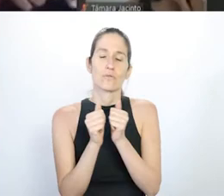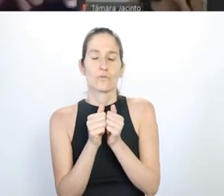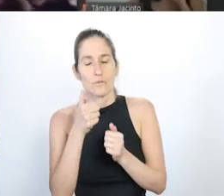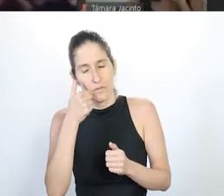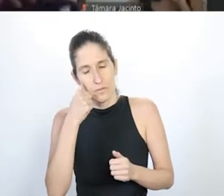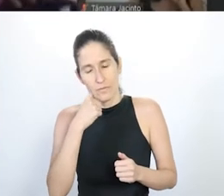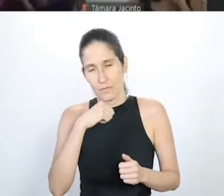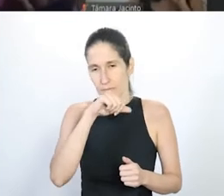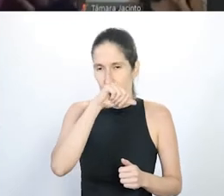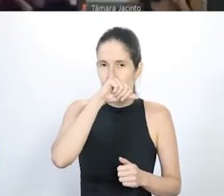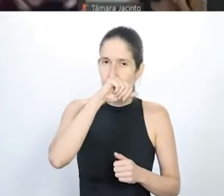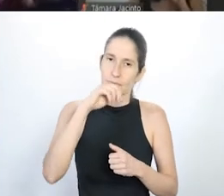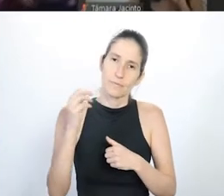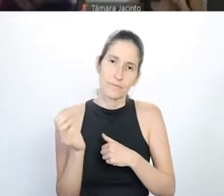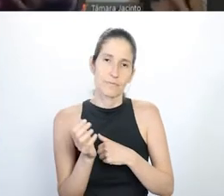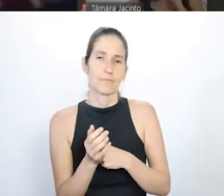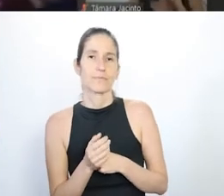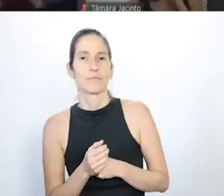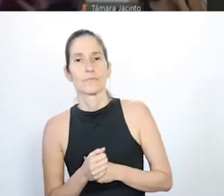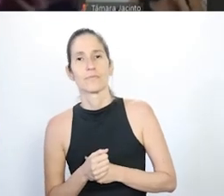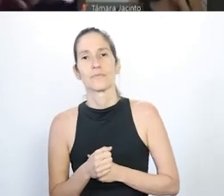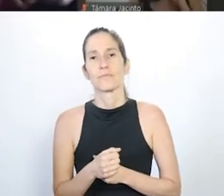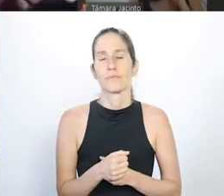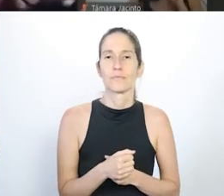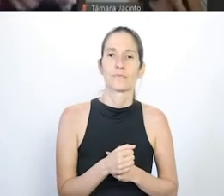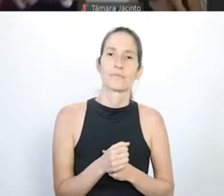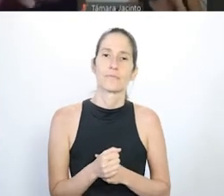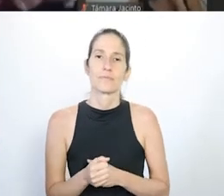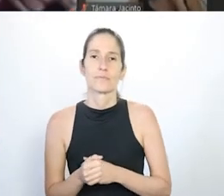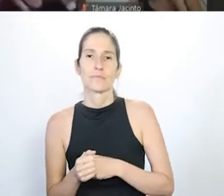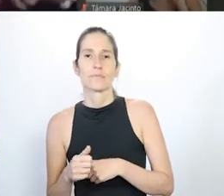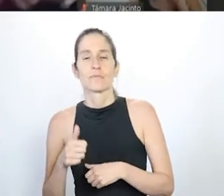mamãe, pra ela me